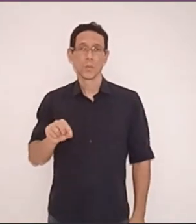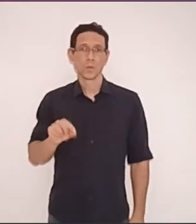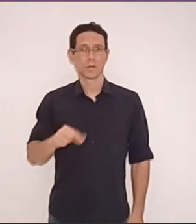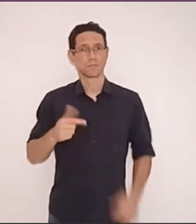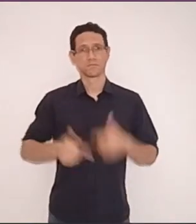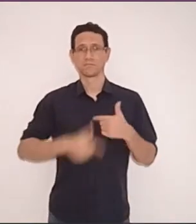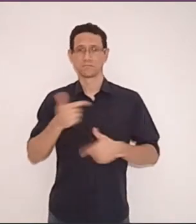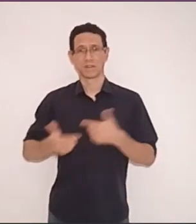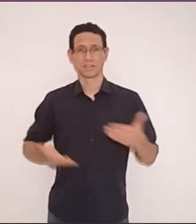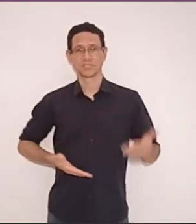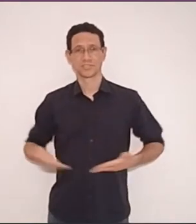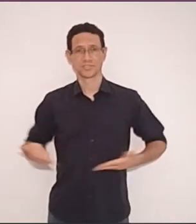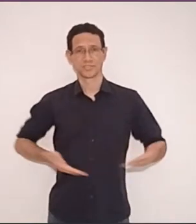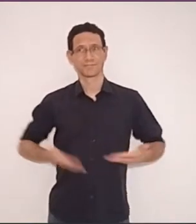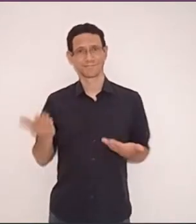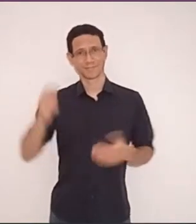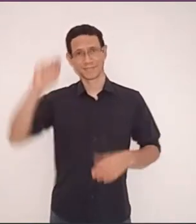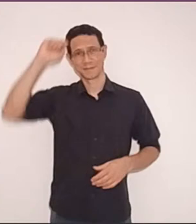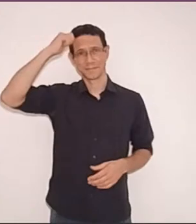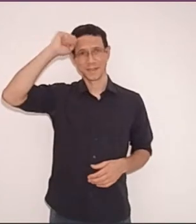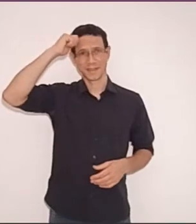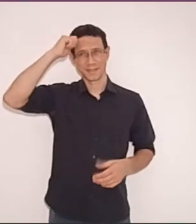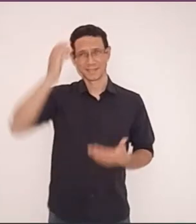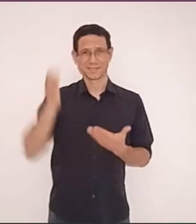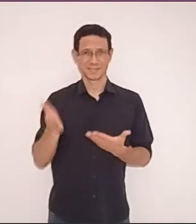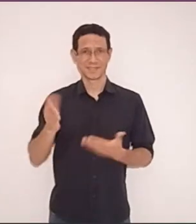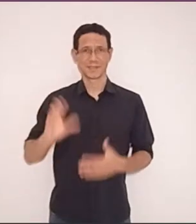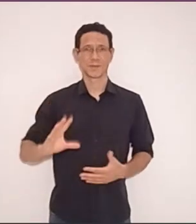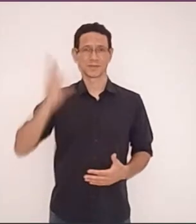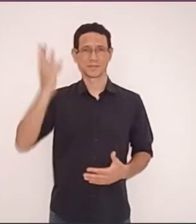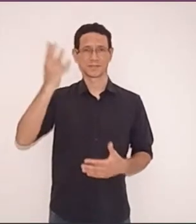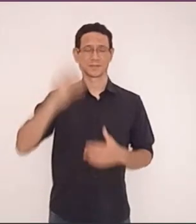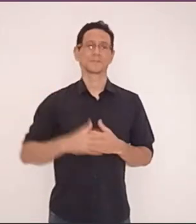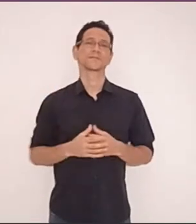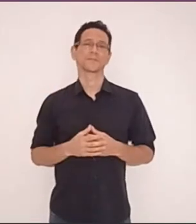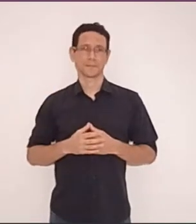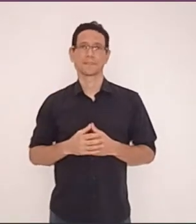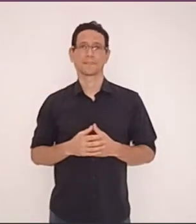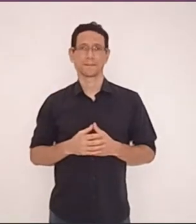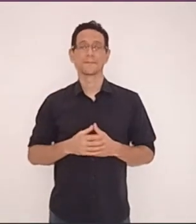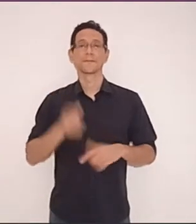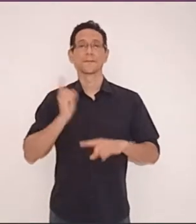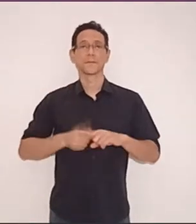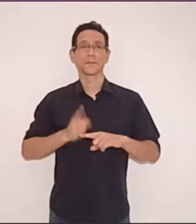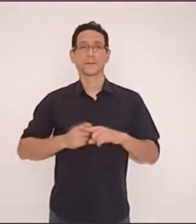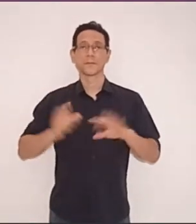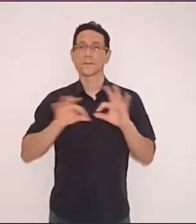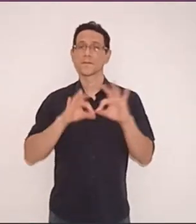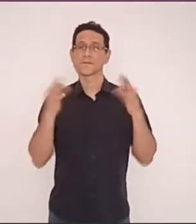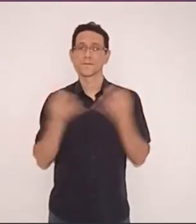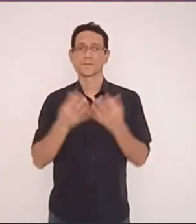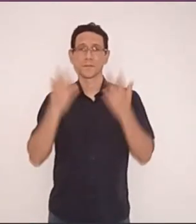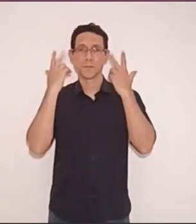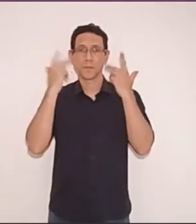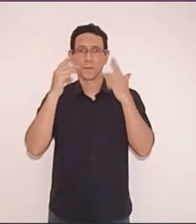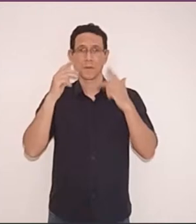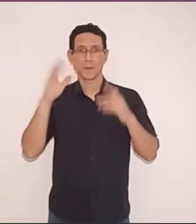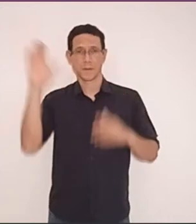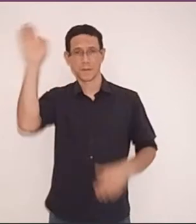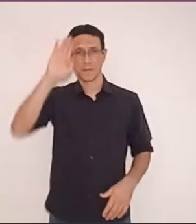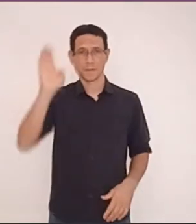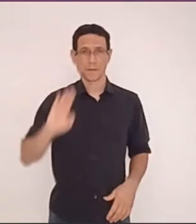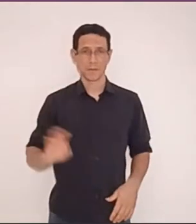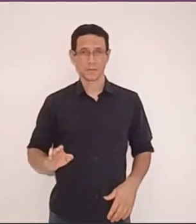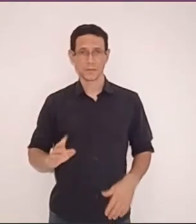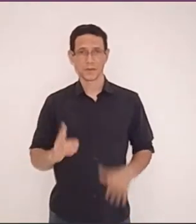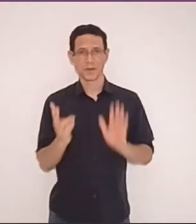trabalhadora doméstica mulher preta trabalhadora Doméstica o que é a família tradicional brasileira que não